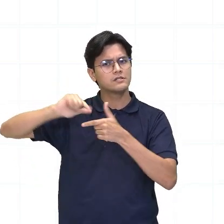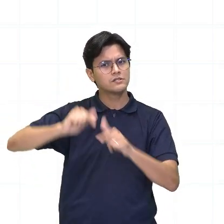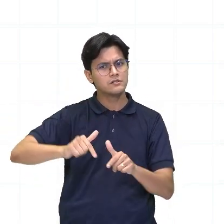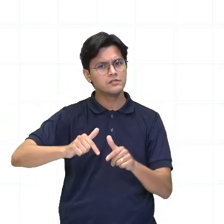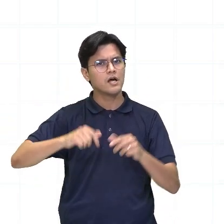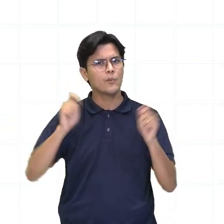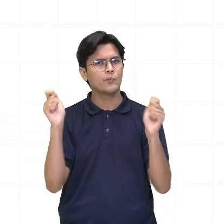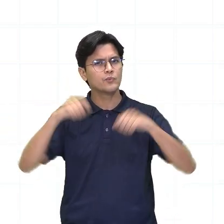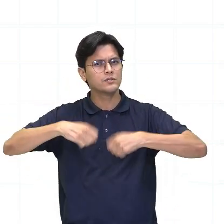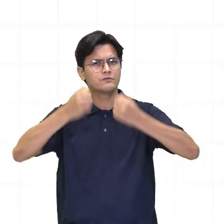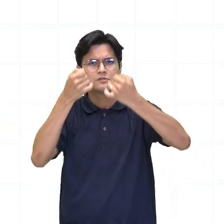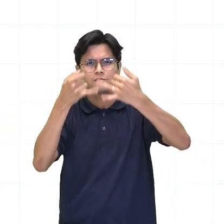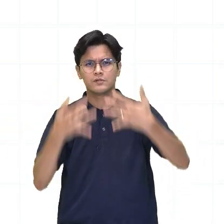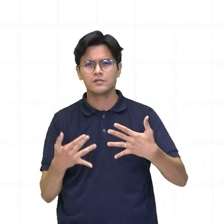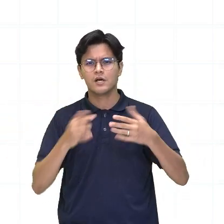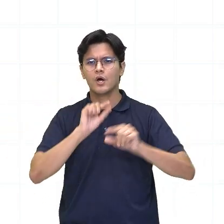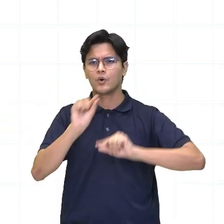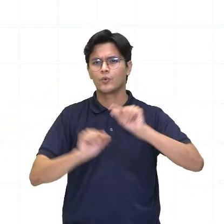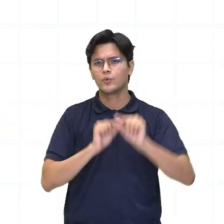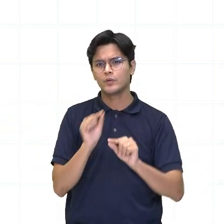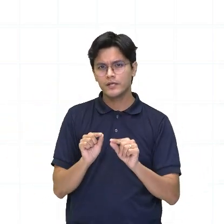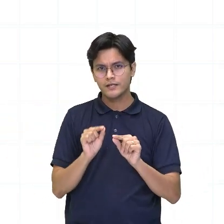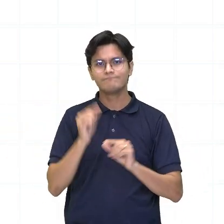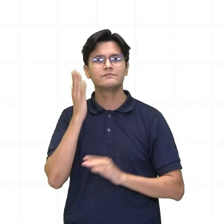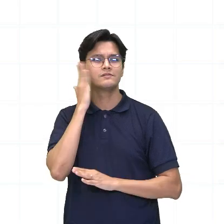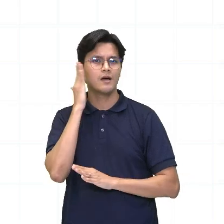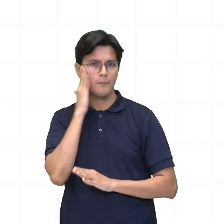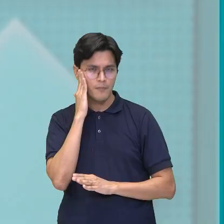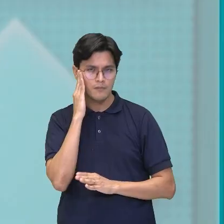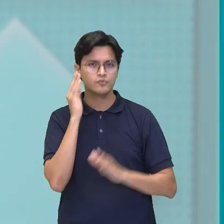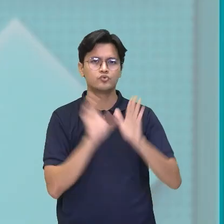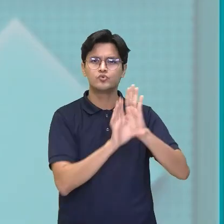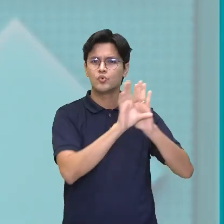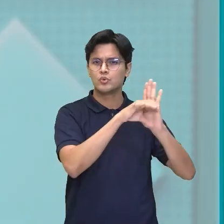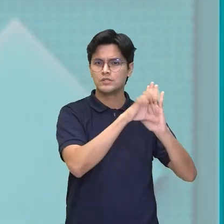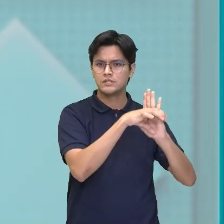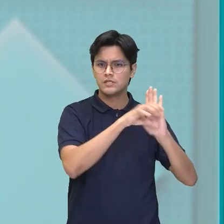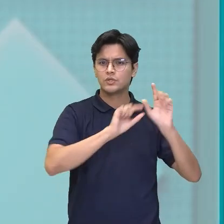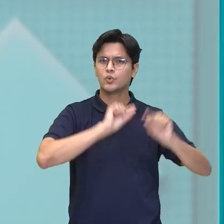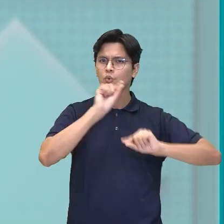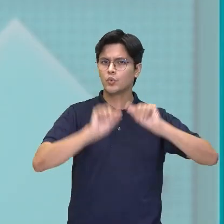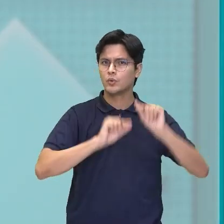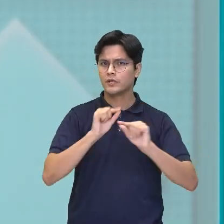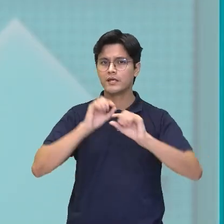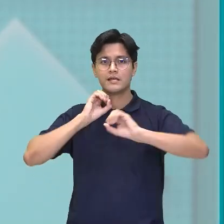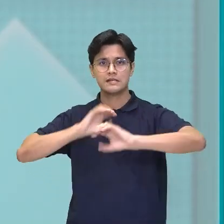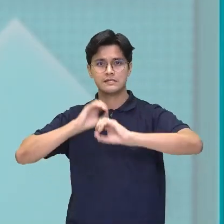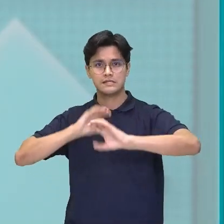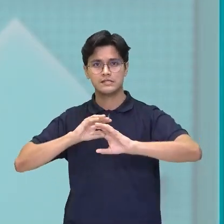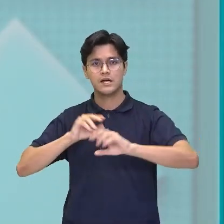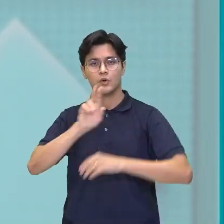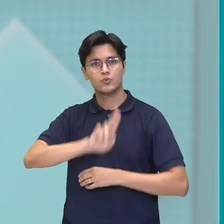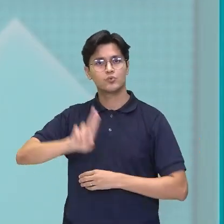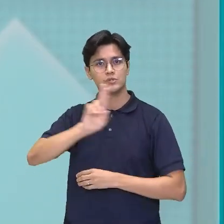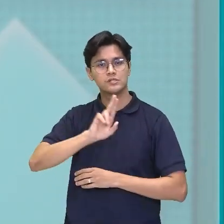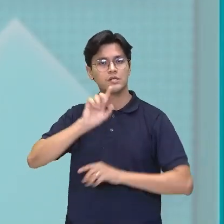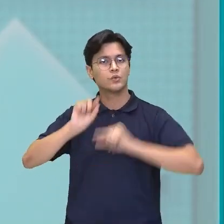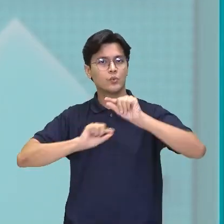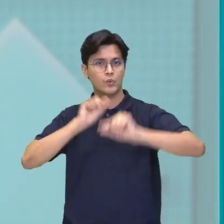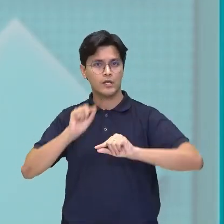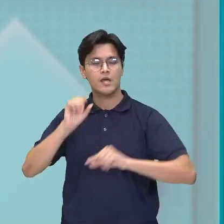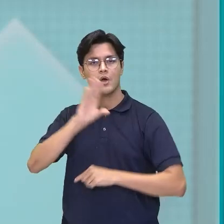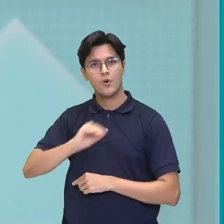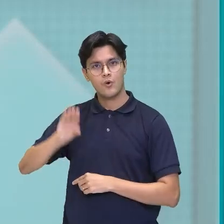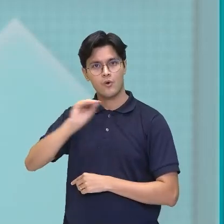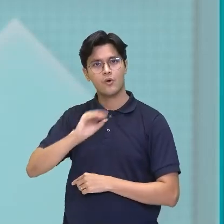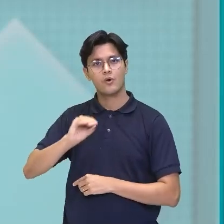do conceito, certo, que elas são passadas também através de quê? Da oralidade. O que é oralidade?